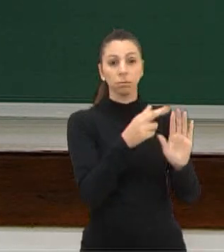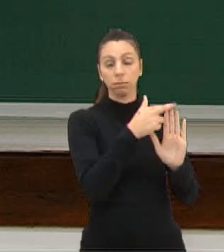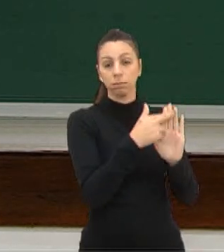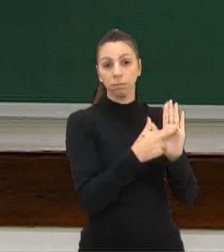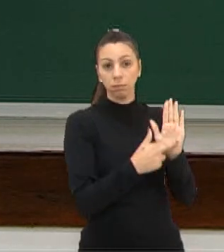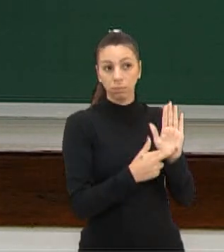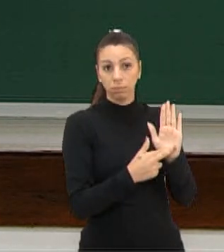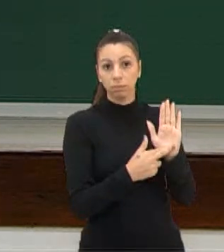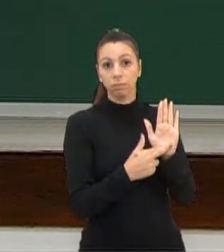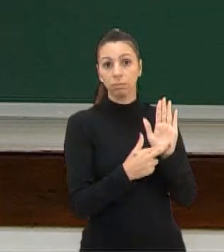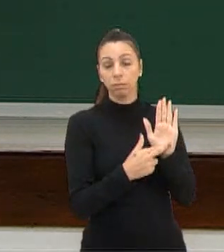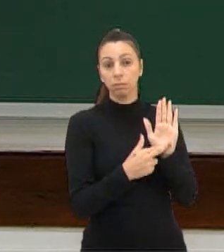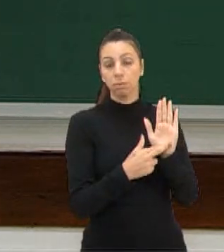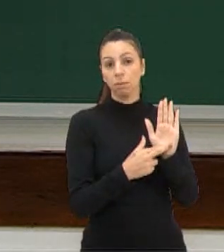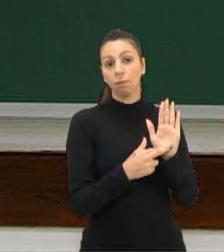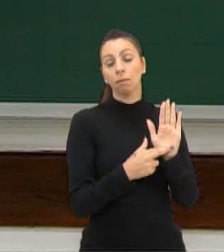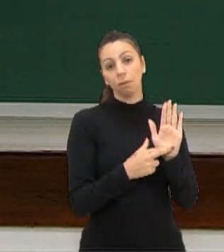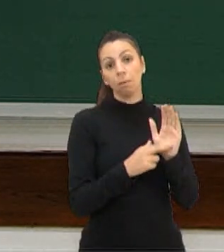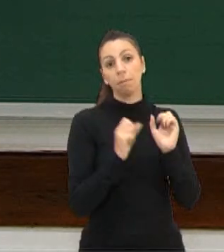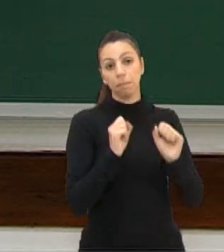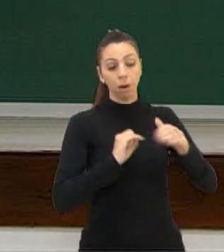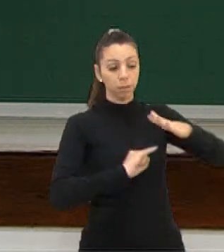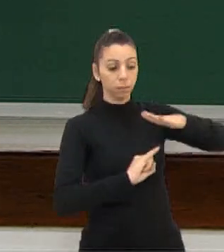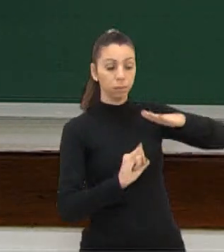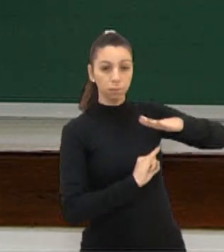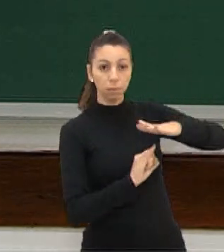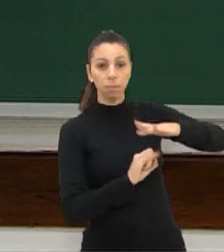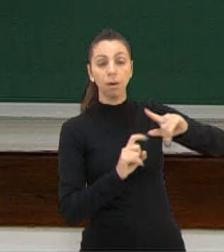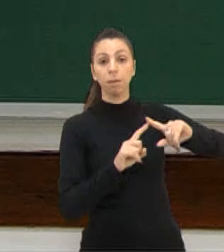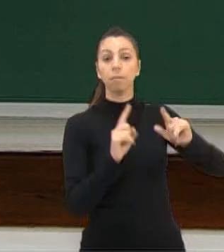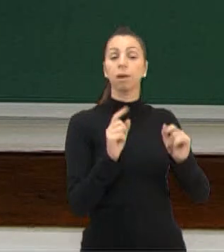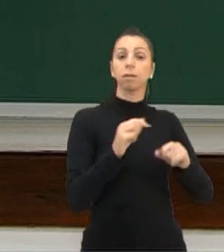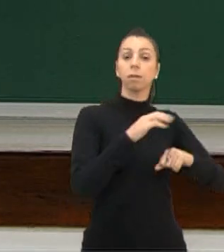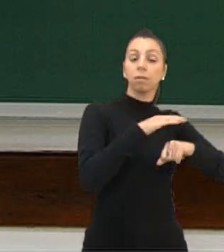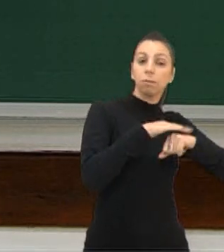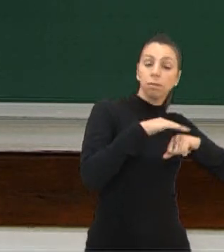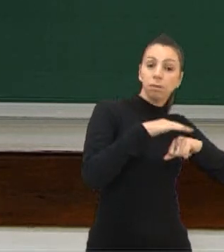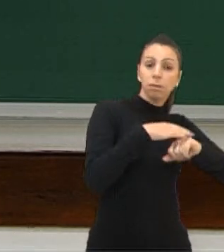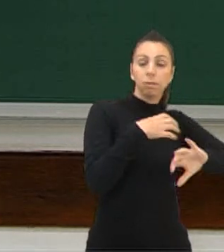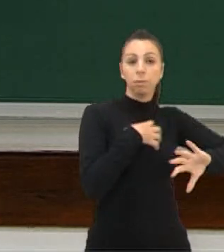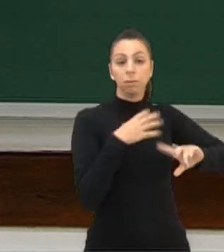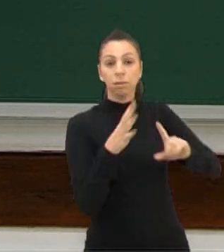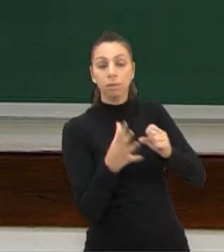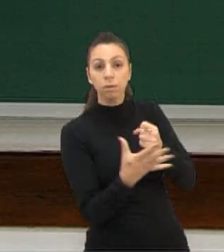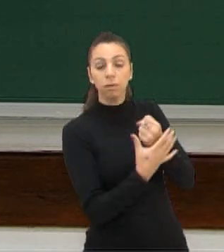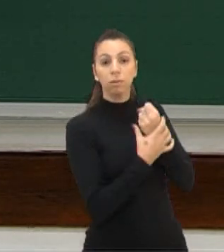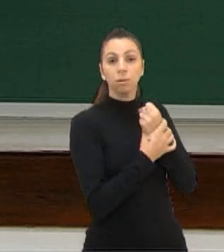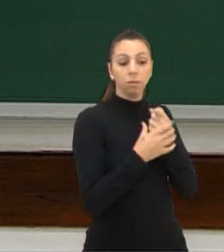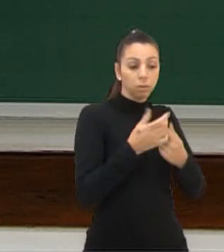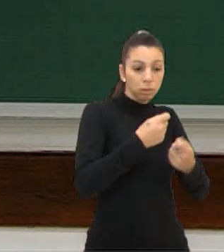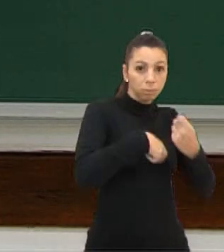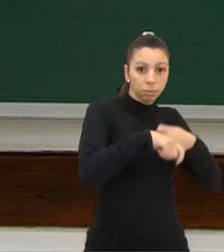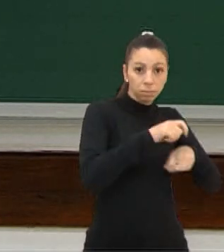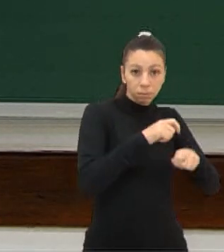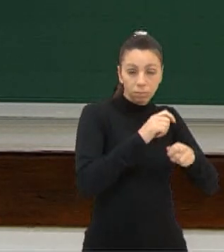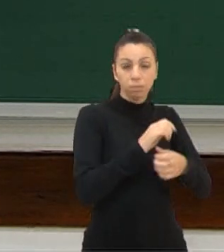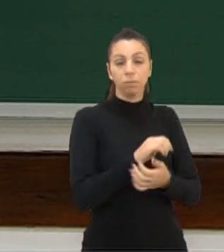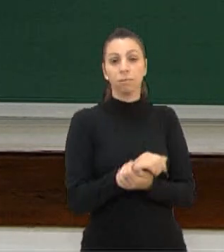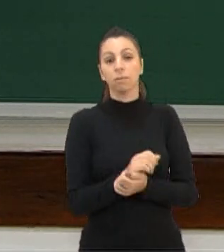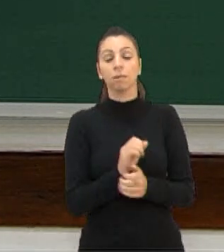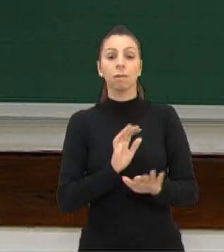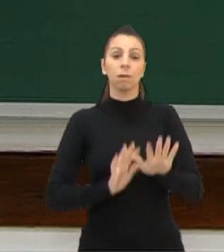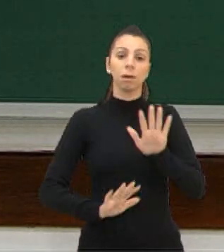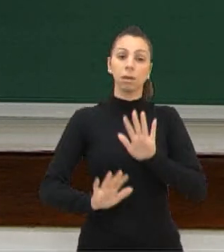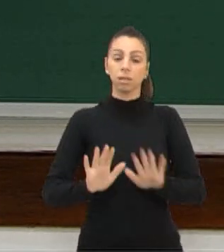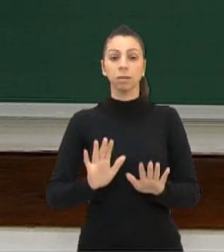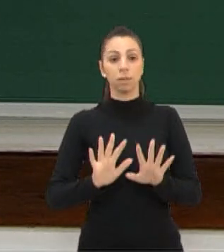normatizações, ainda que seja informal. Né? Afetividade, segurança, economia. Então, às vezes,